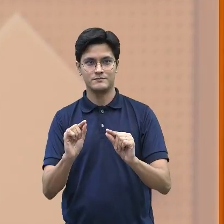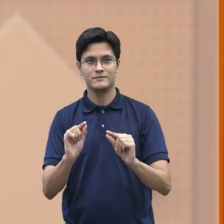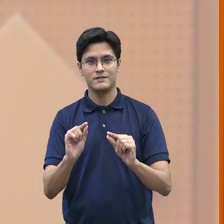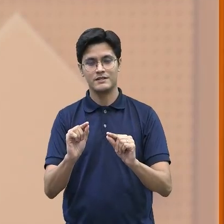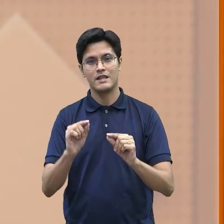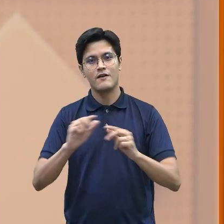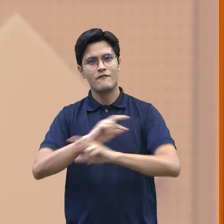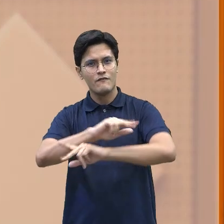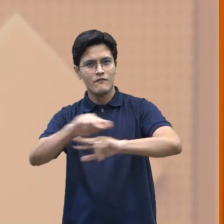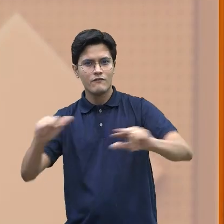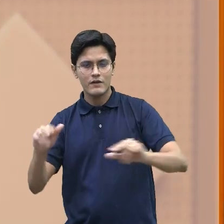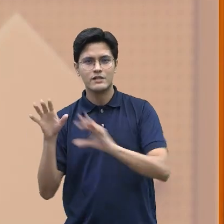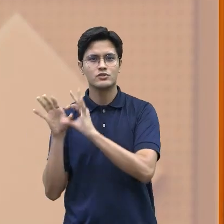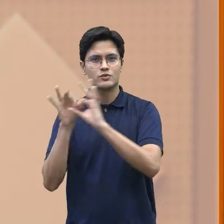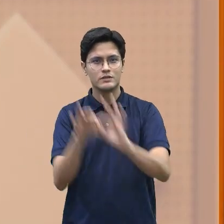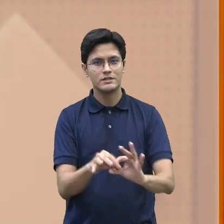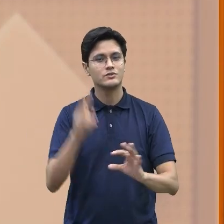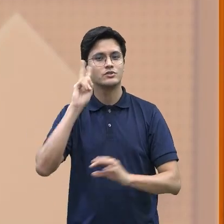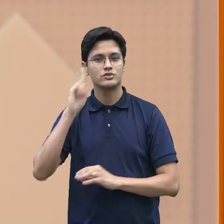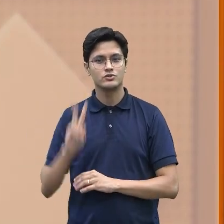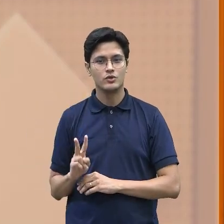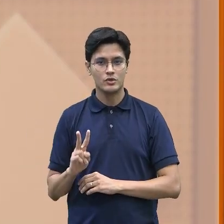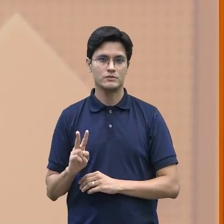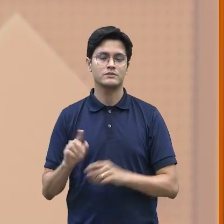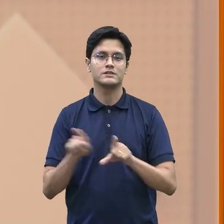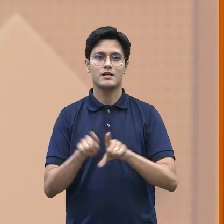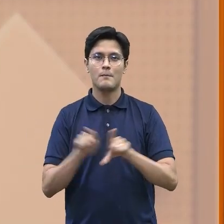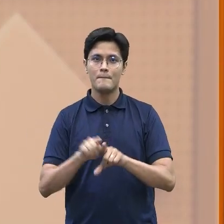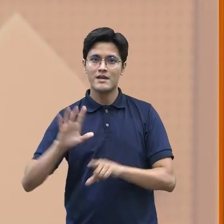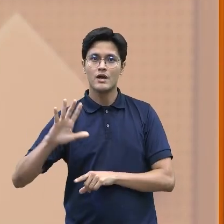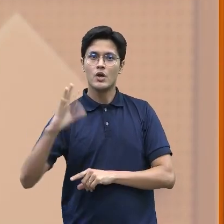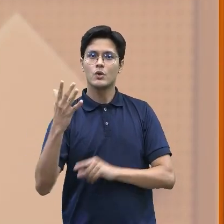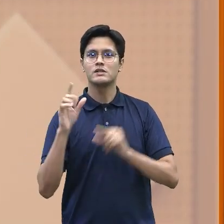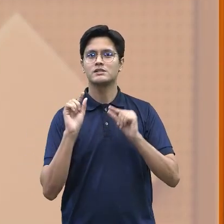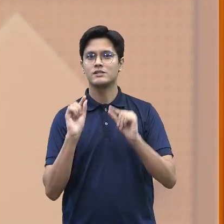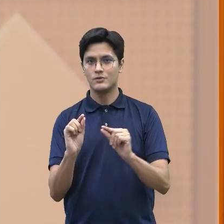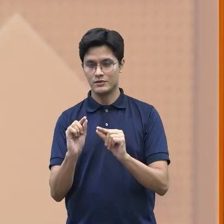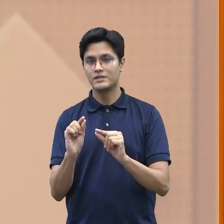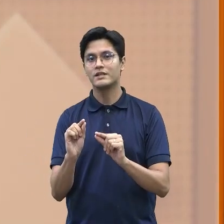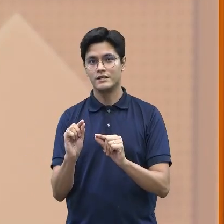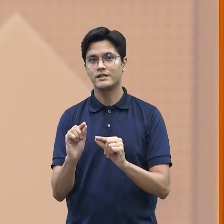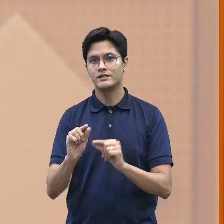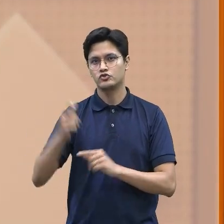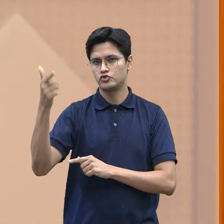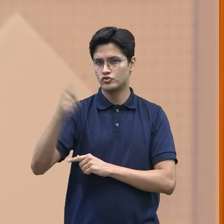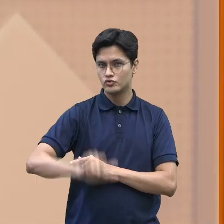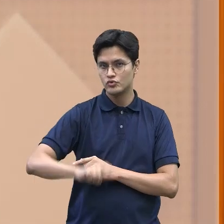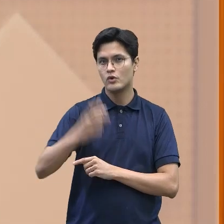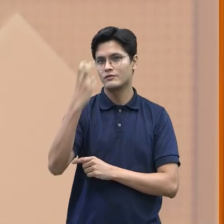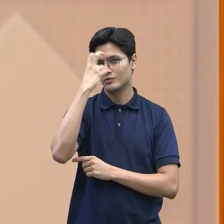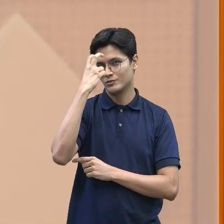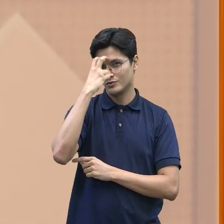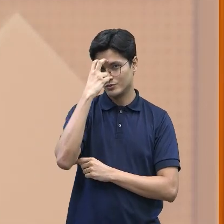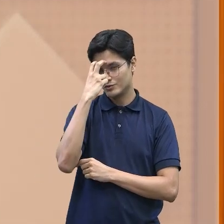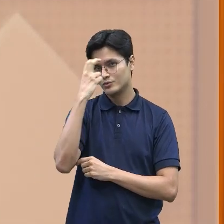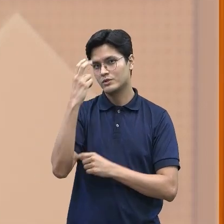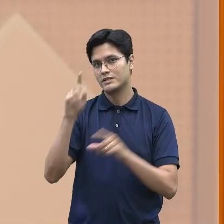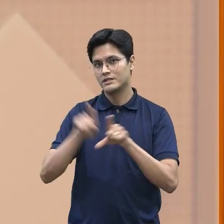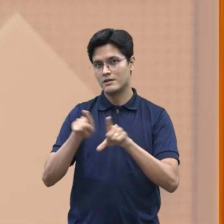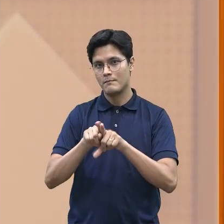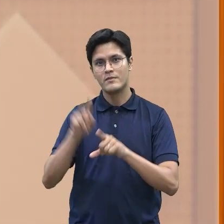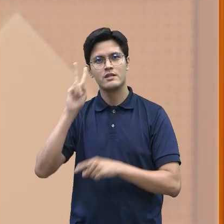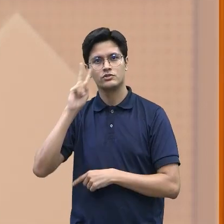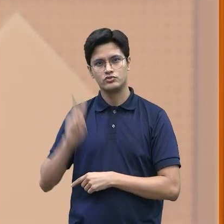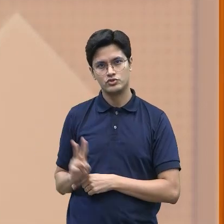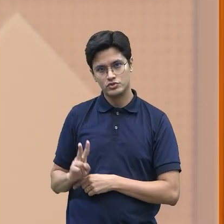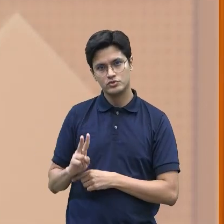vários contextos históricos, houve um resgate da cultura e da história de